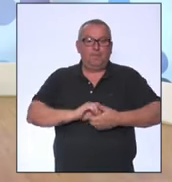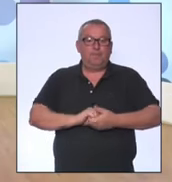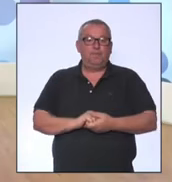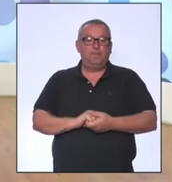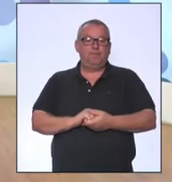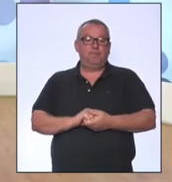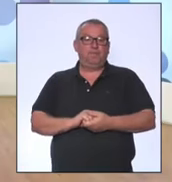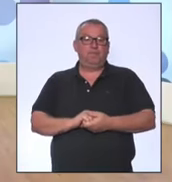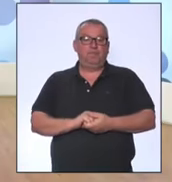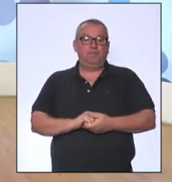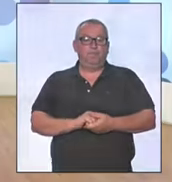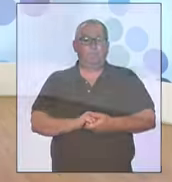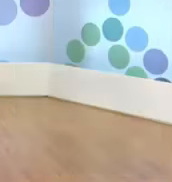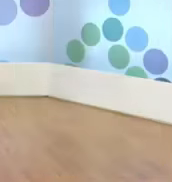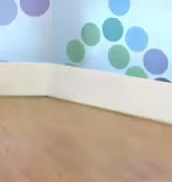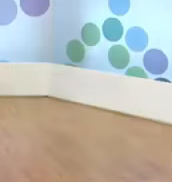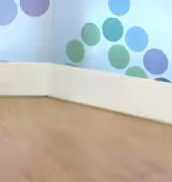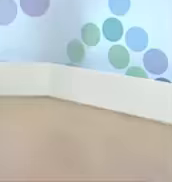já.